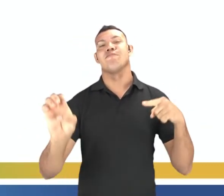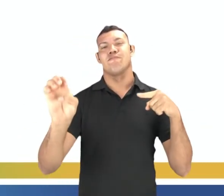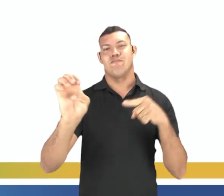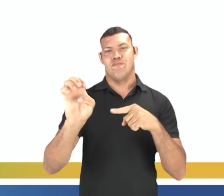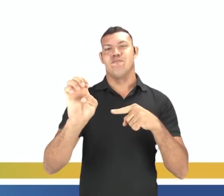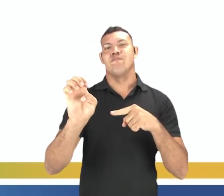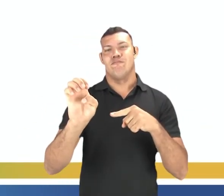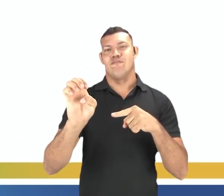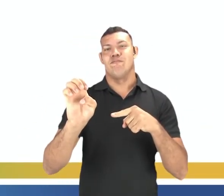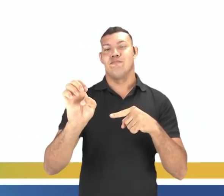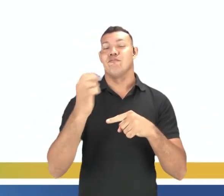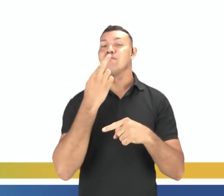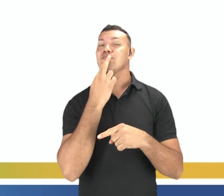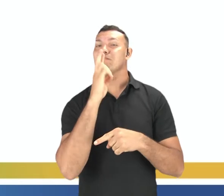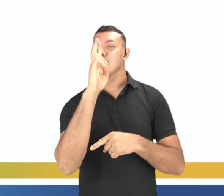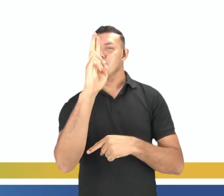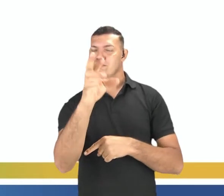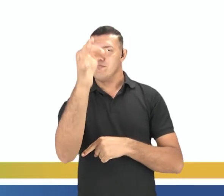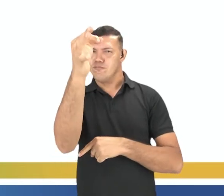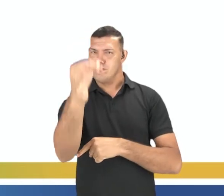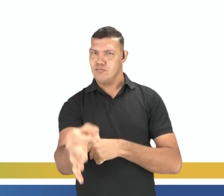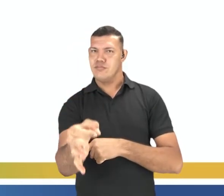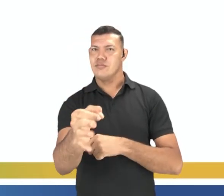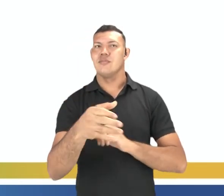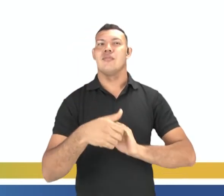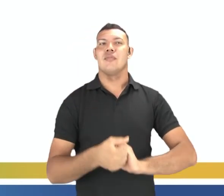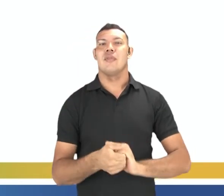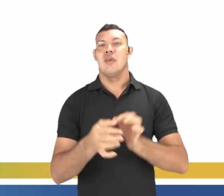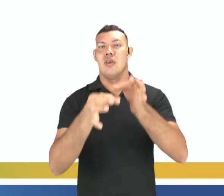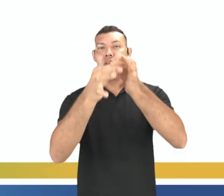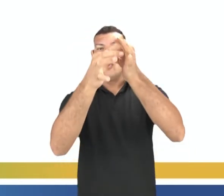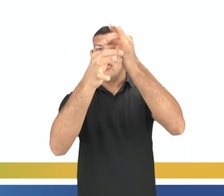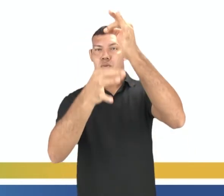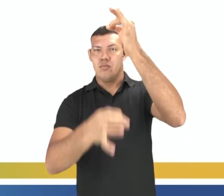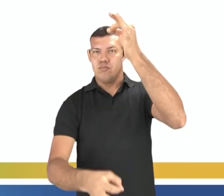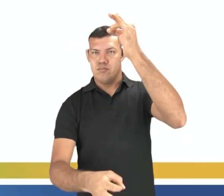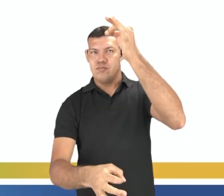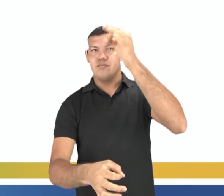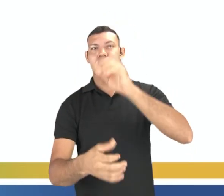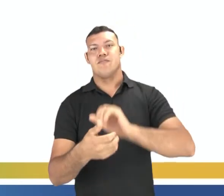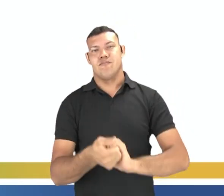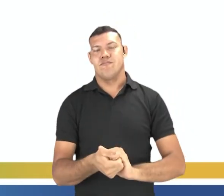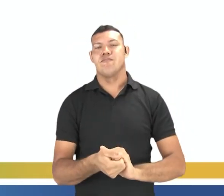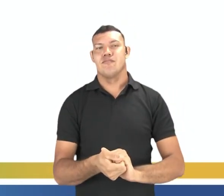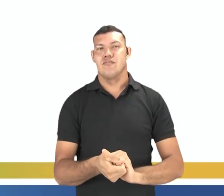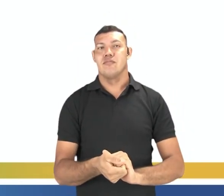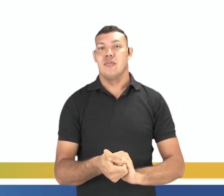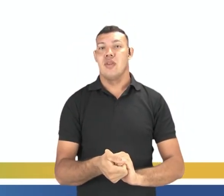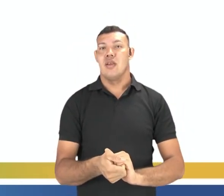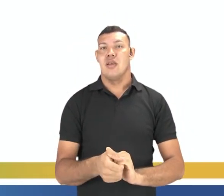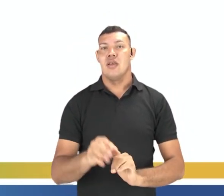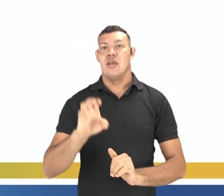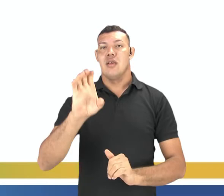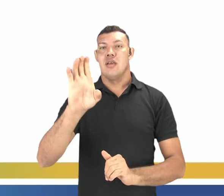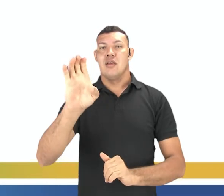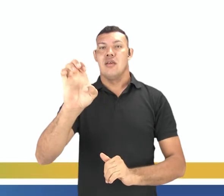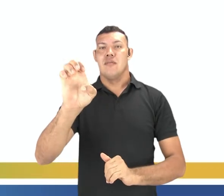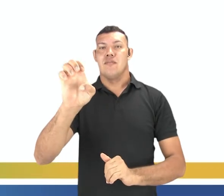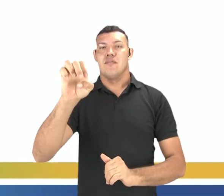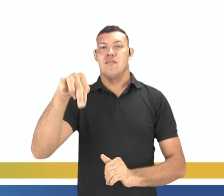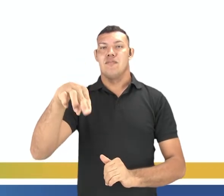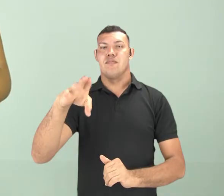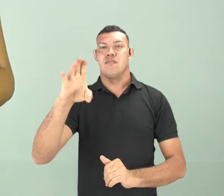Muito bem, se você falou medula espinhal e encefalo, você acertou. Então, a medula espinhal e o